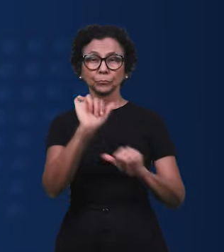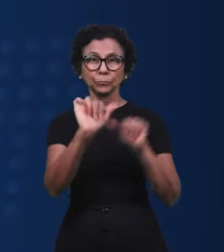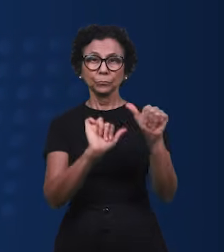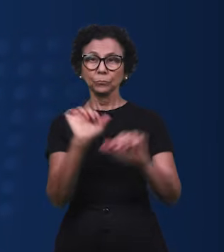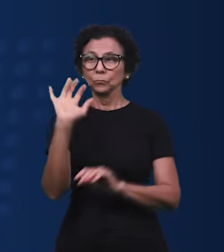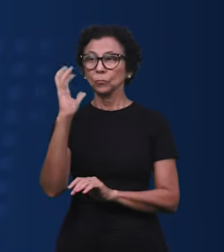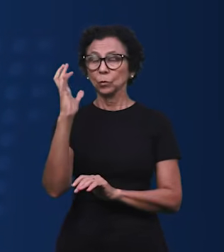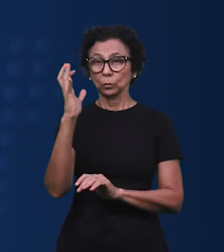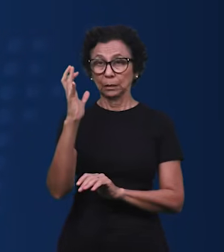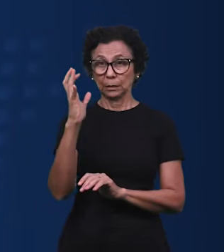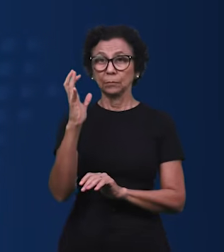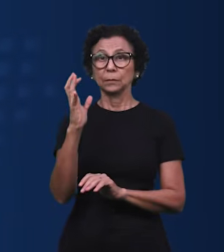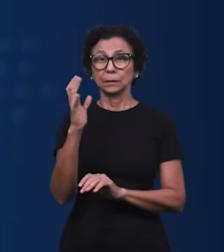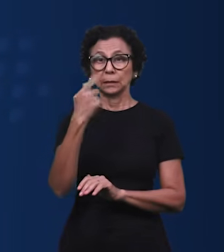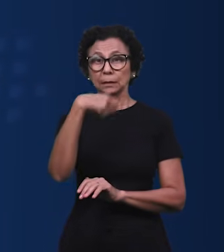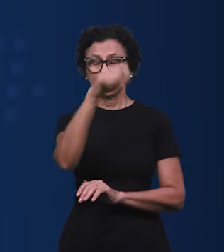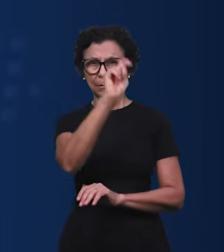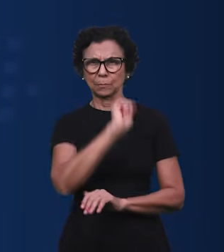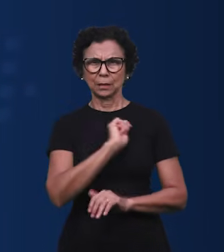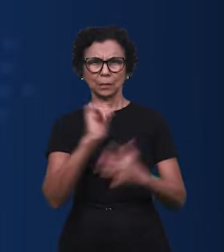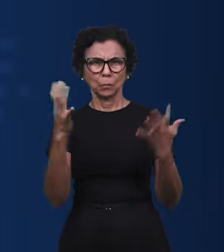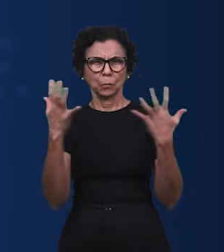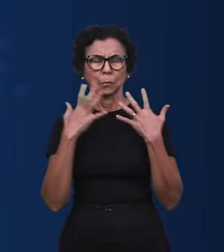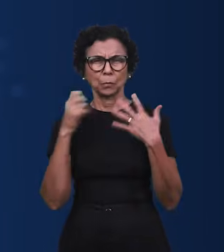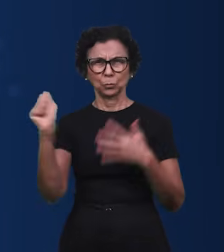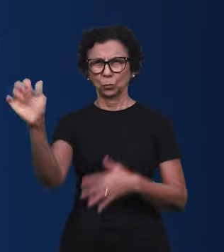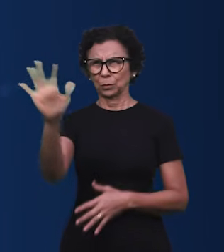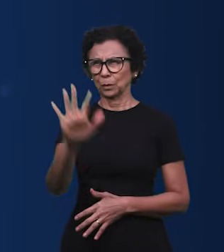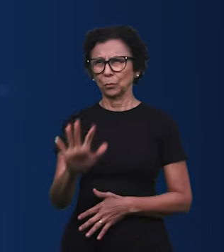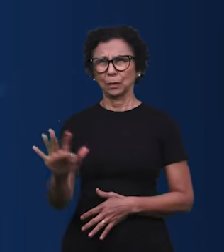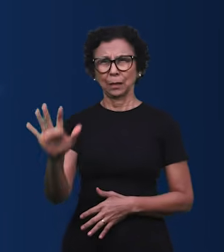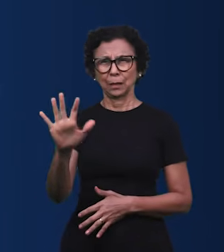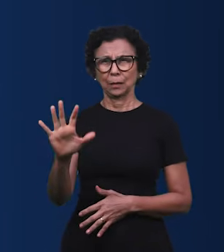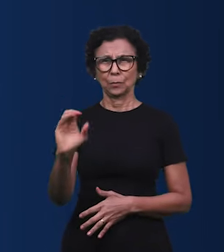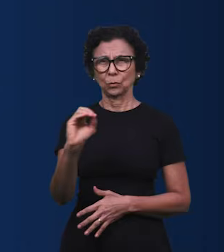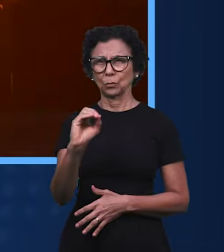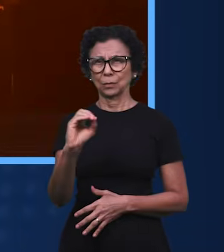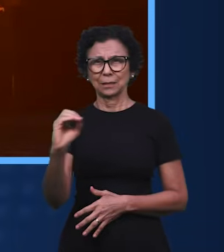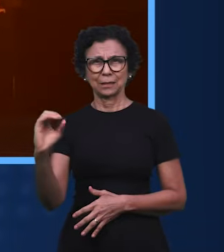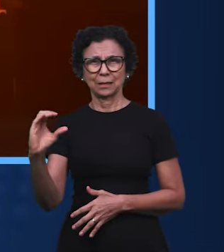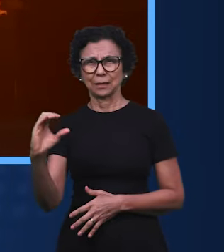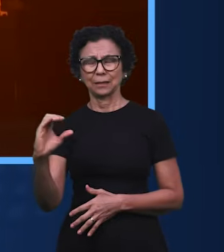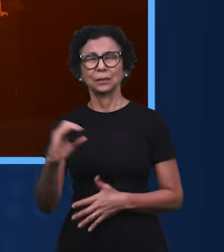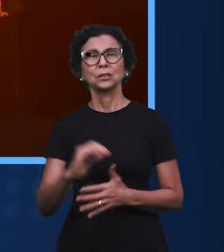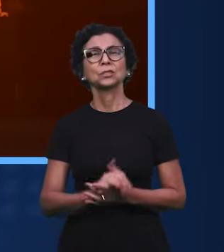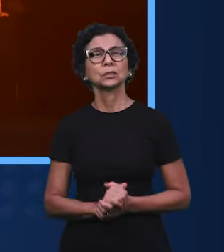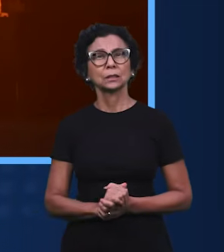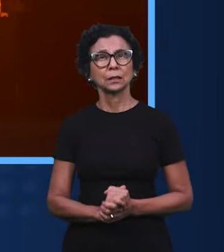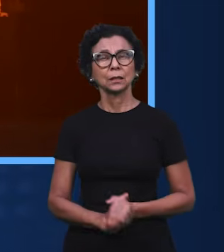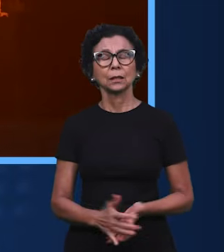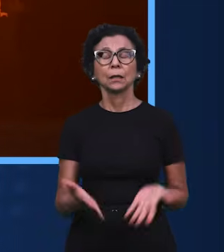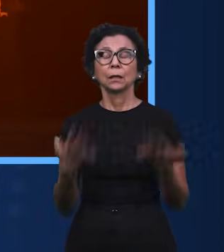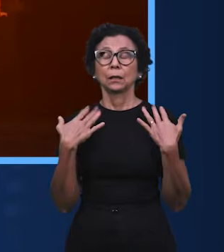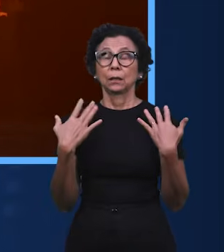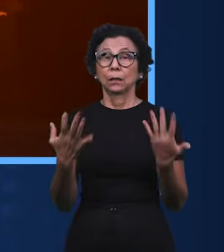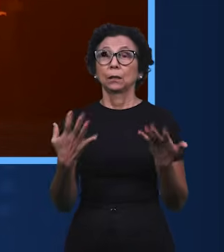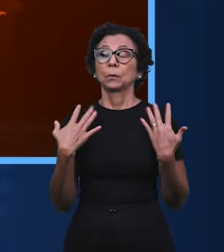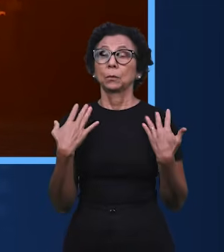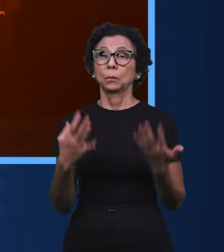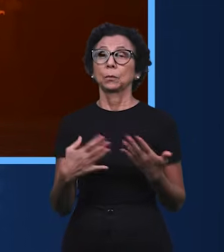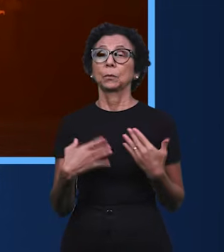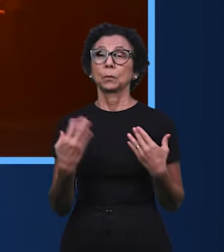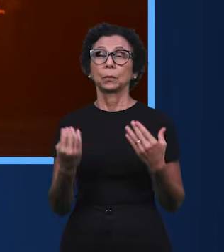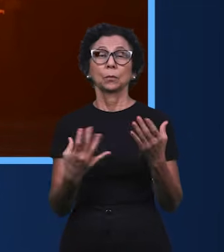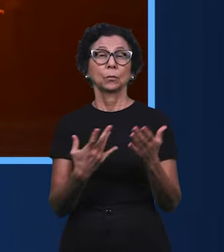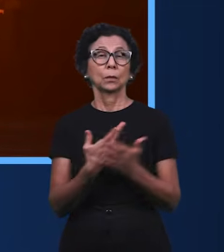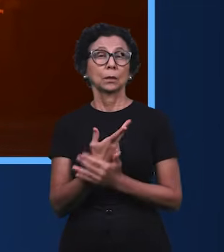significativo da temperatura na Espanha, né, assim como toda a Europa Ocidental, se dá por essas ondas de calor, que são